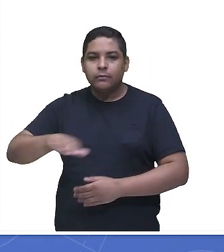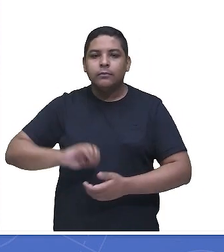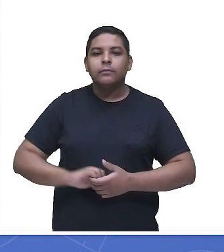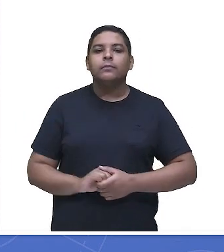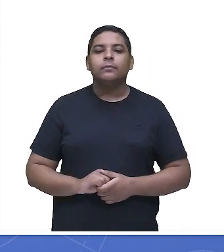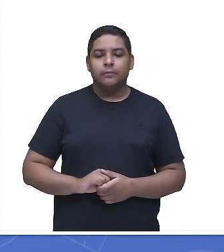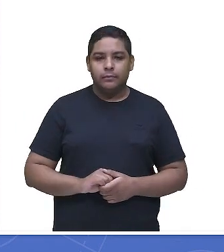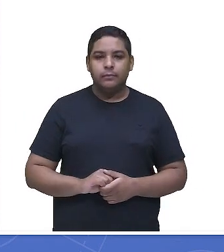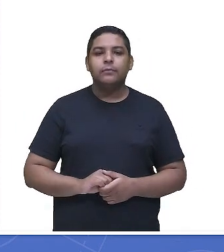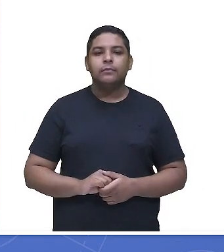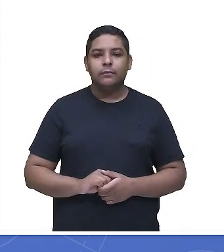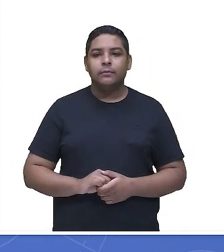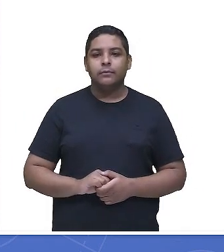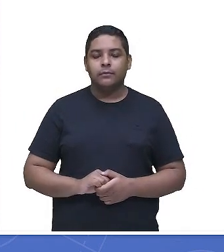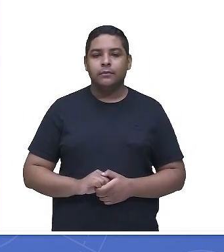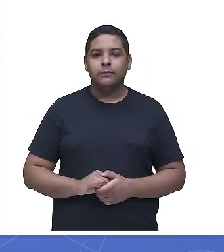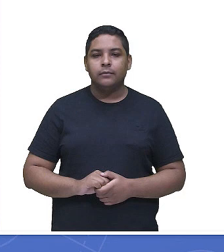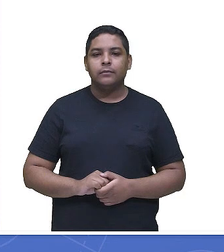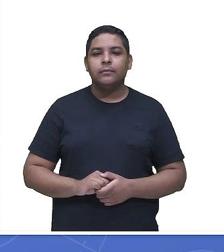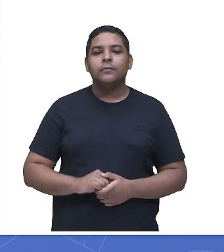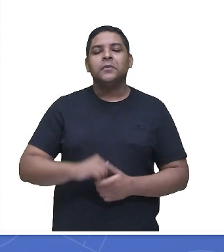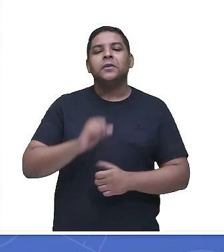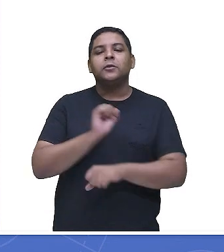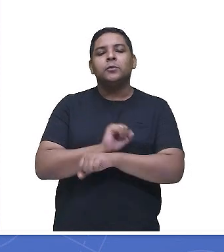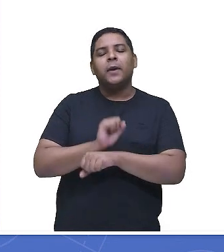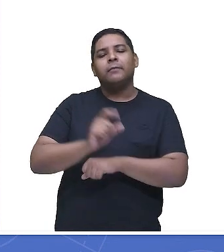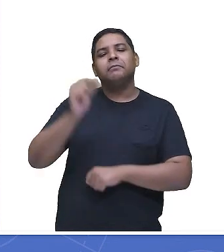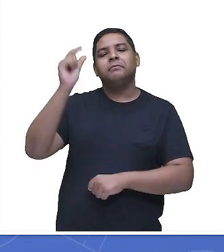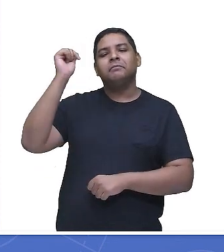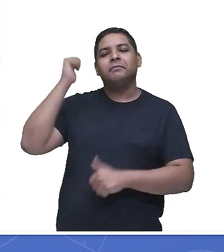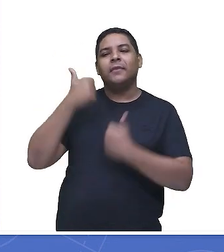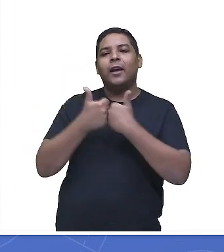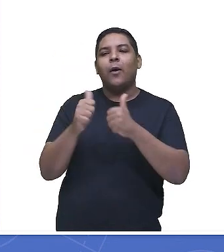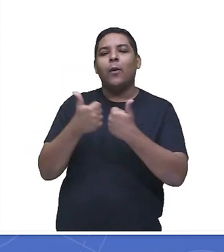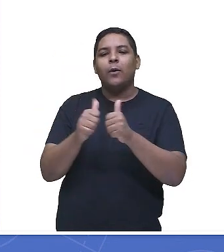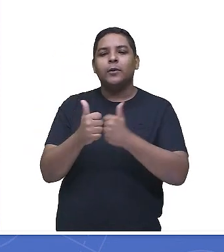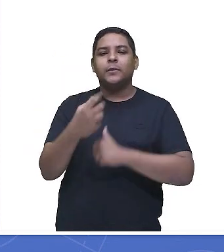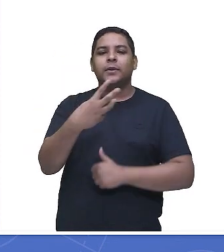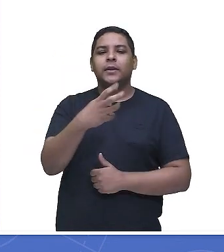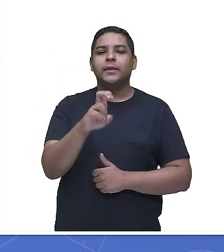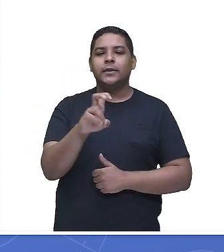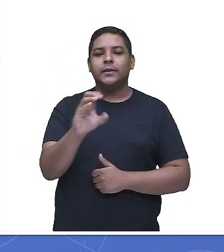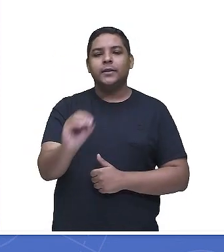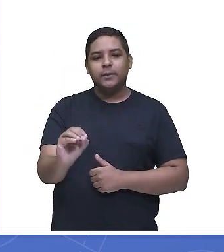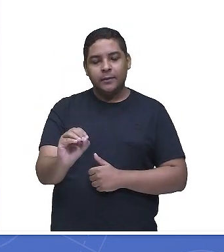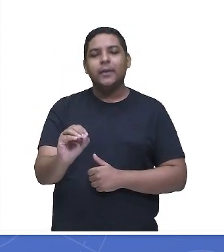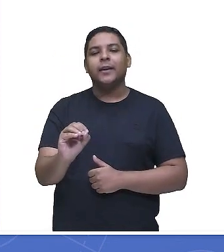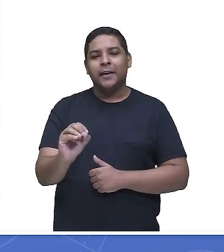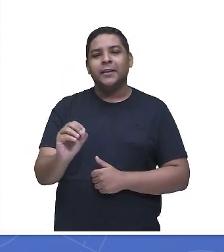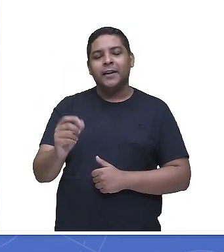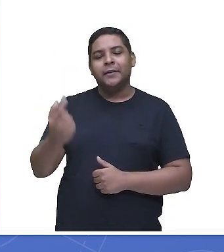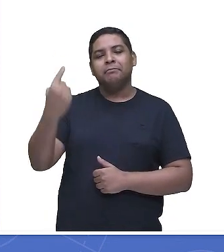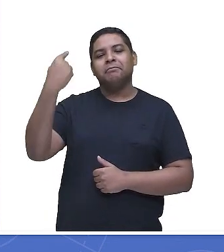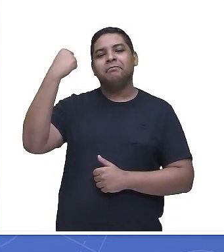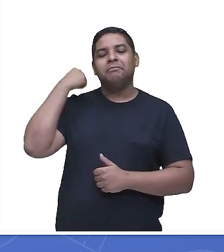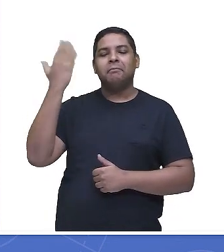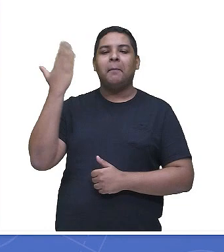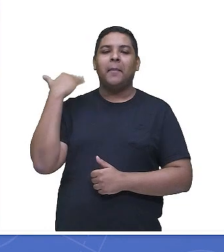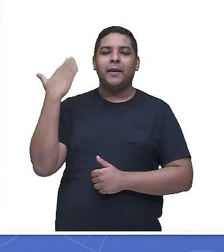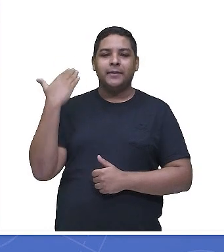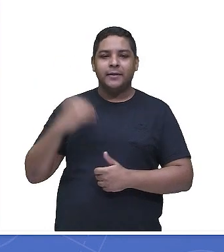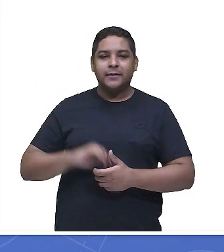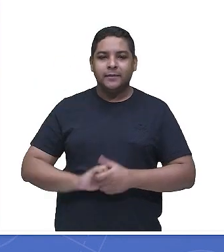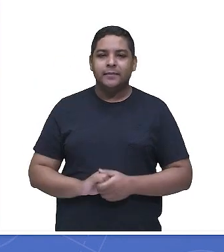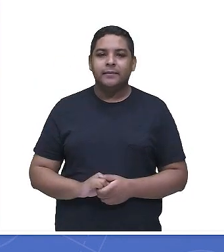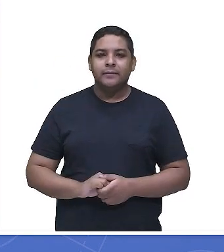esperando 350, lembrando de quando eu pegava ônibus, não é? Muito bem. Vamos ver os nossos